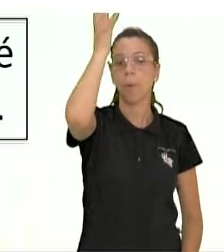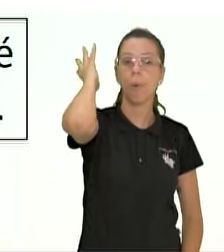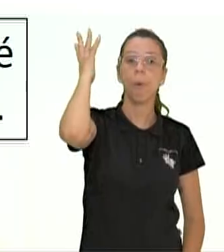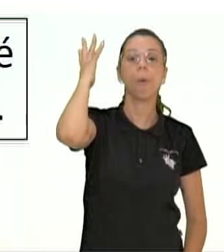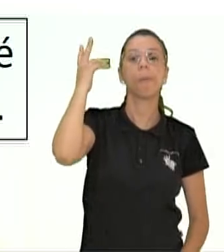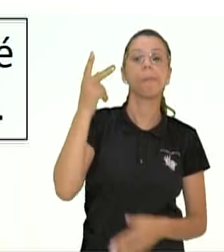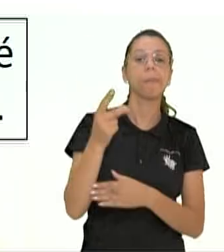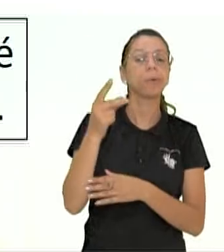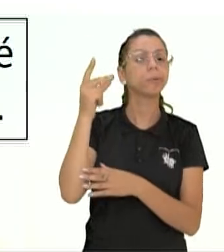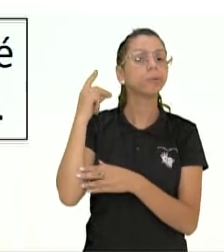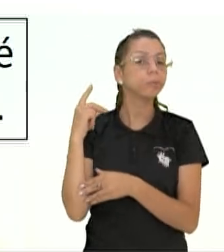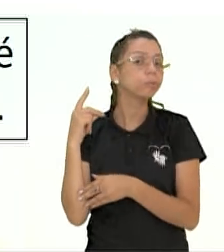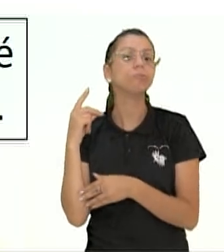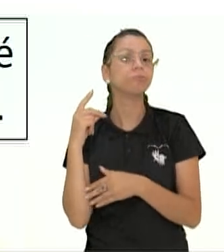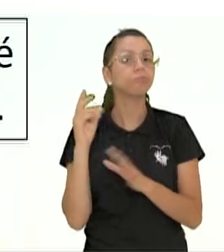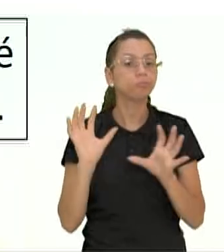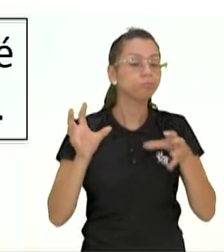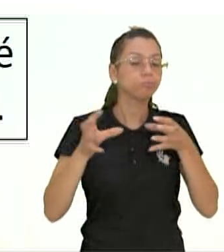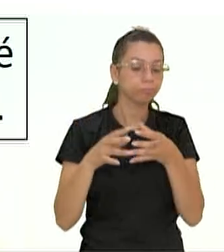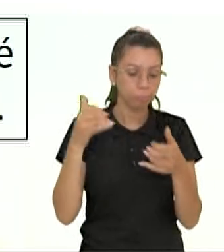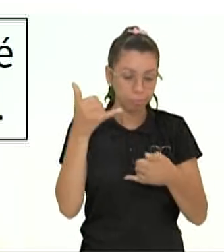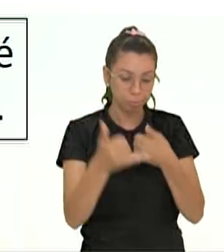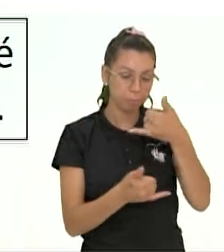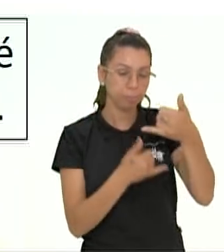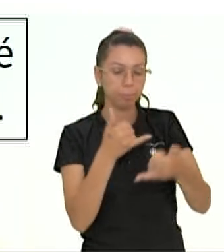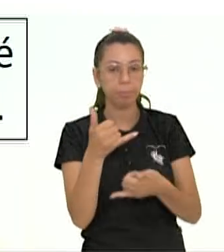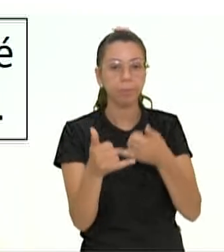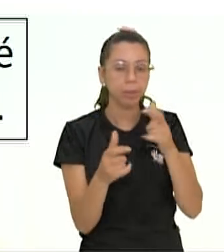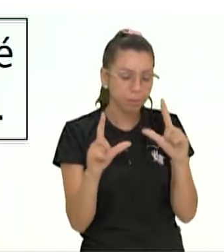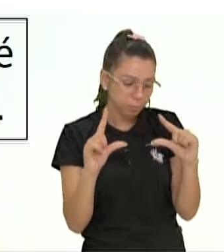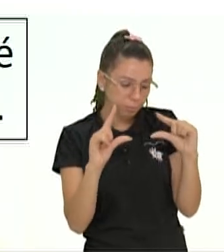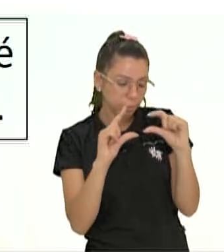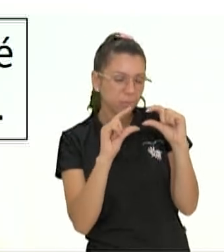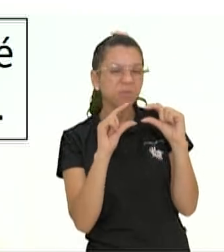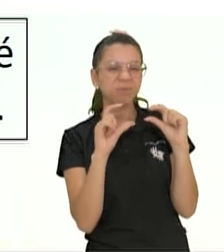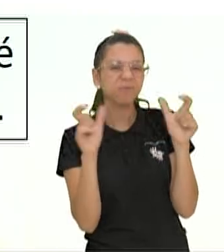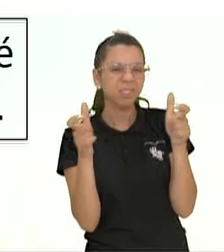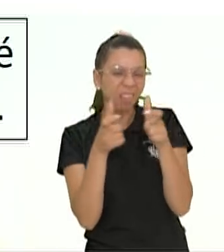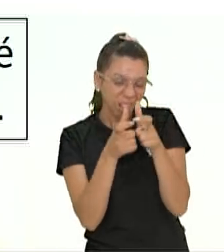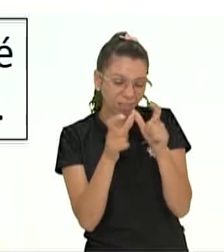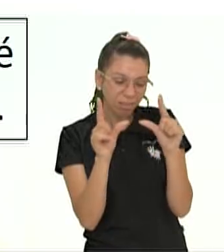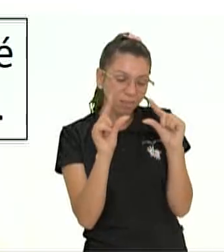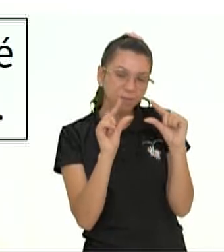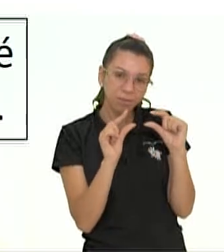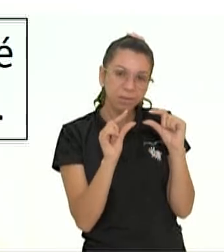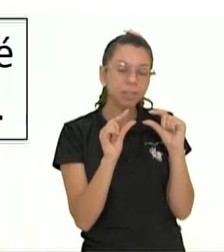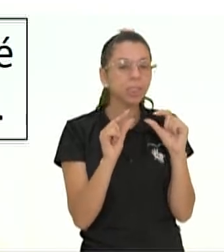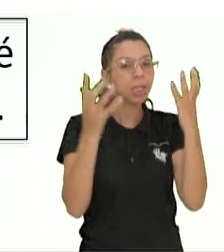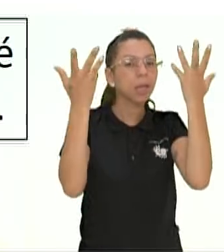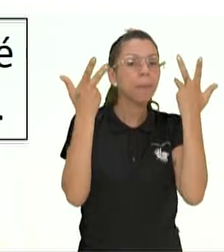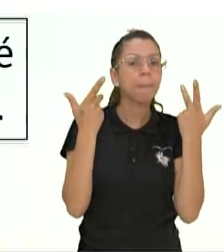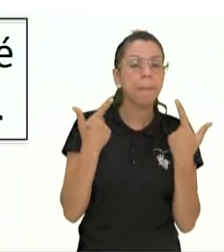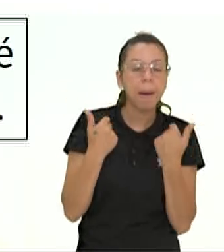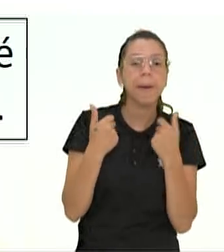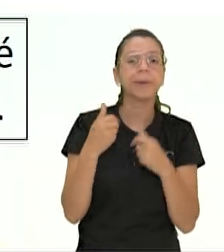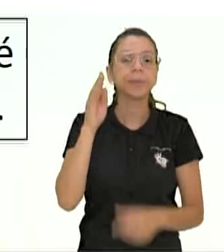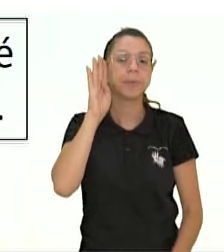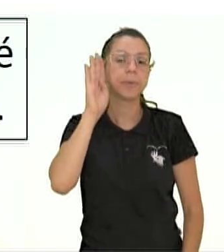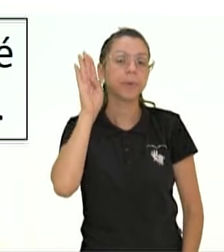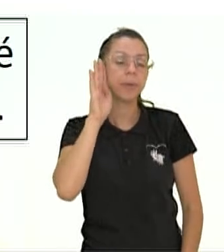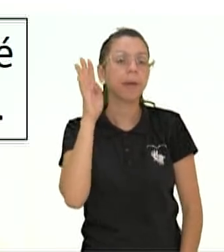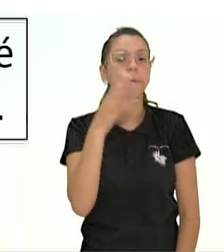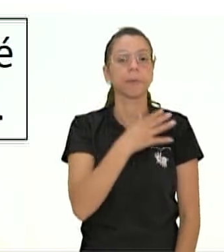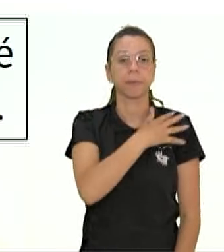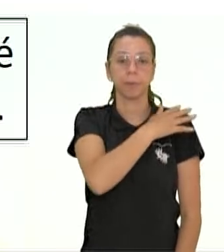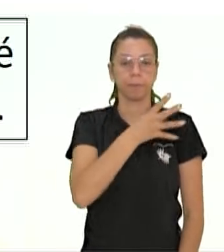lá quando eram os romanos, que eles brincavam com aqueles brinquedinhos lá, miniaturas, né, de animais, de soldados do